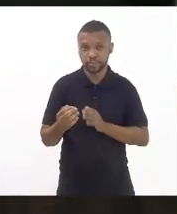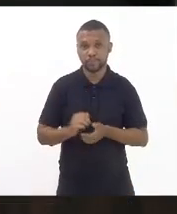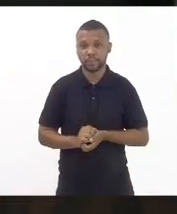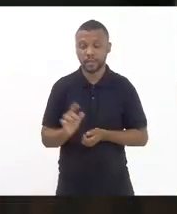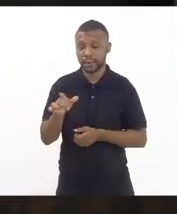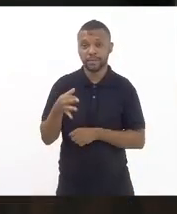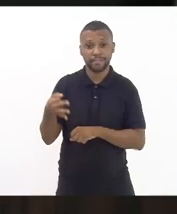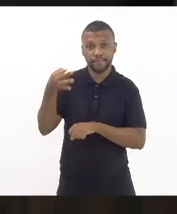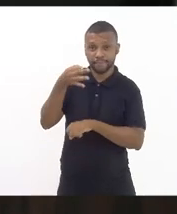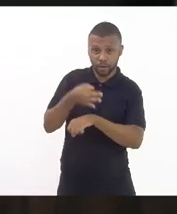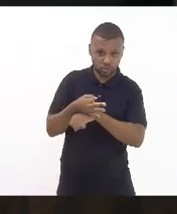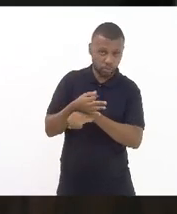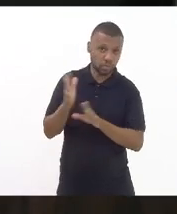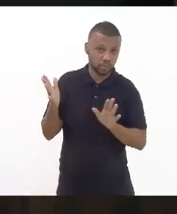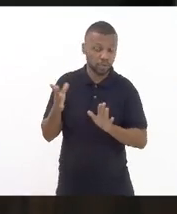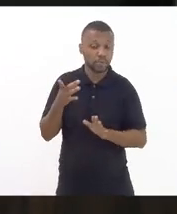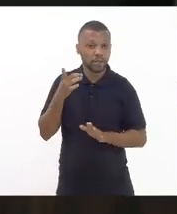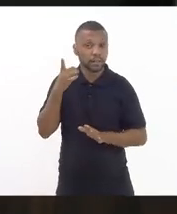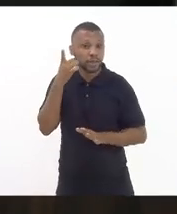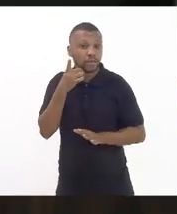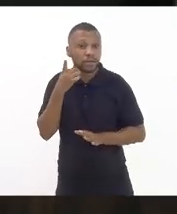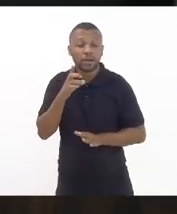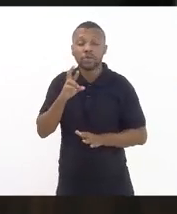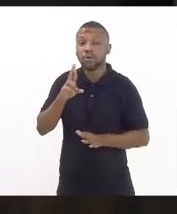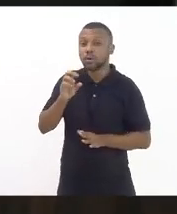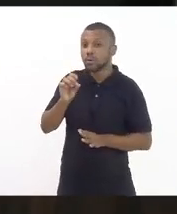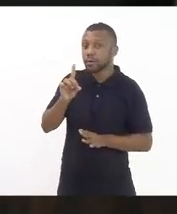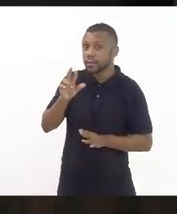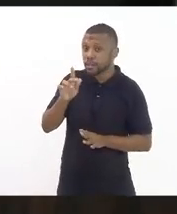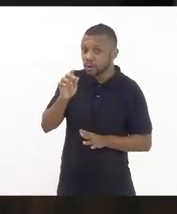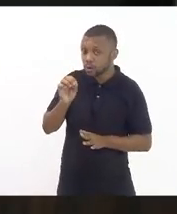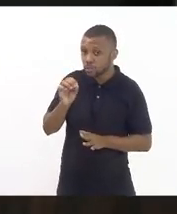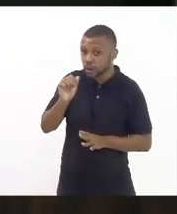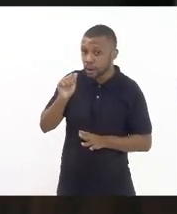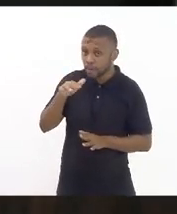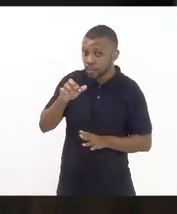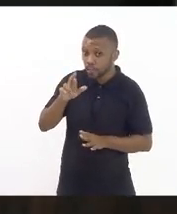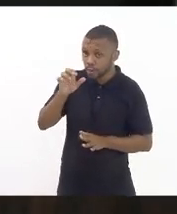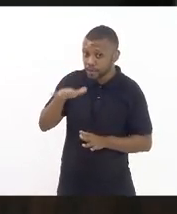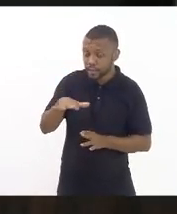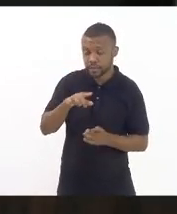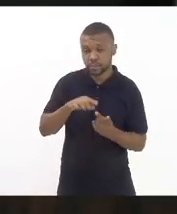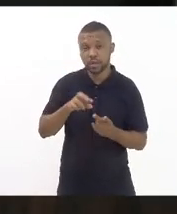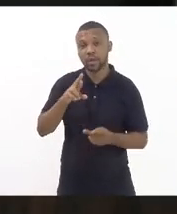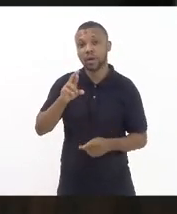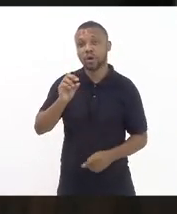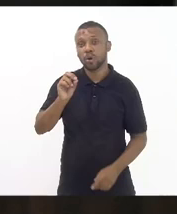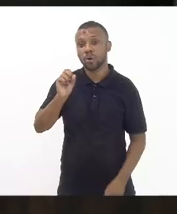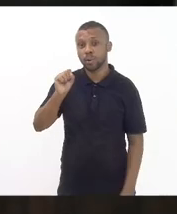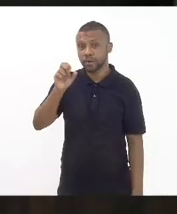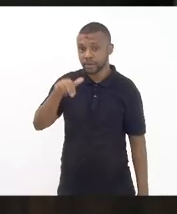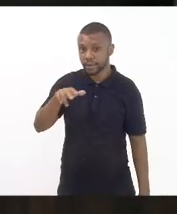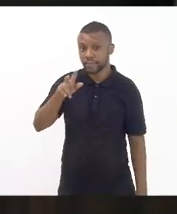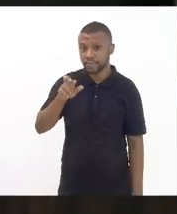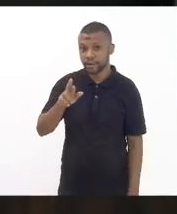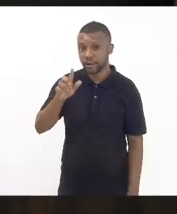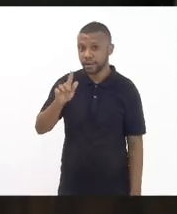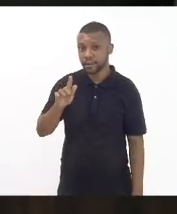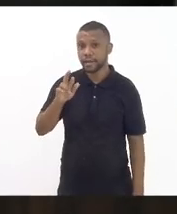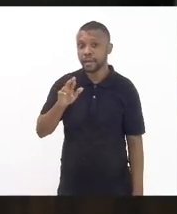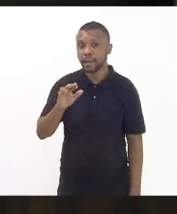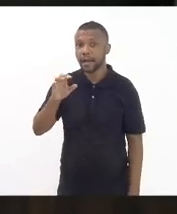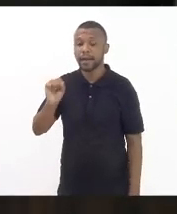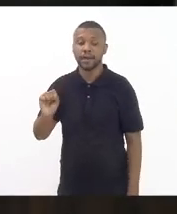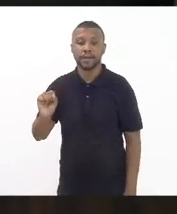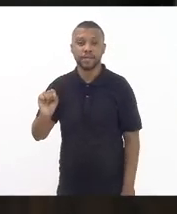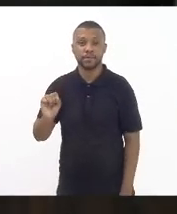Não estando presente, deputado Rodrigo Amorim. Deputado Rodrigo Amorim, deputado Rosenberg Reis. Deputado Rosenberg Reis, deputado